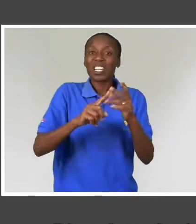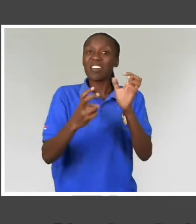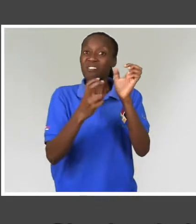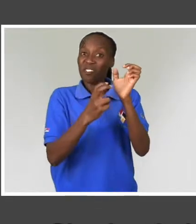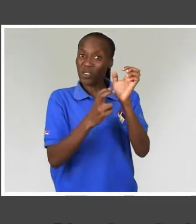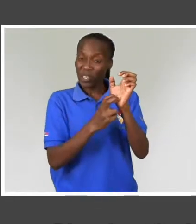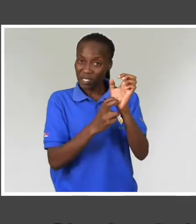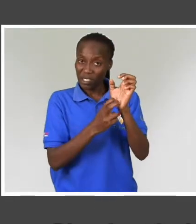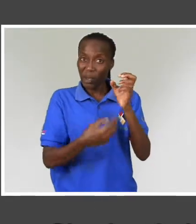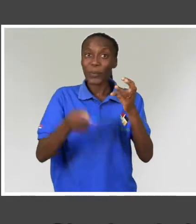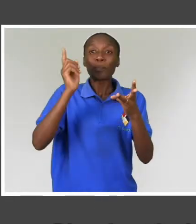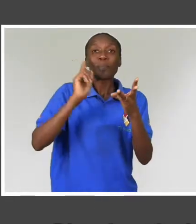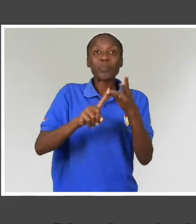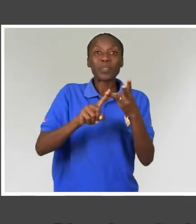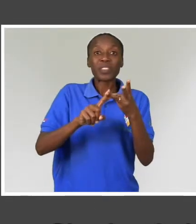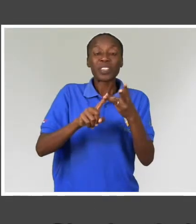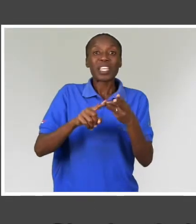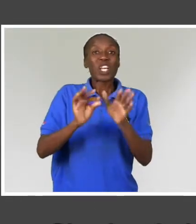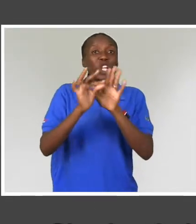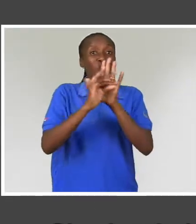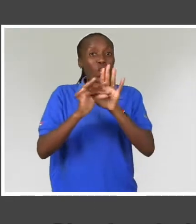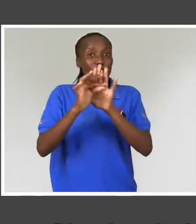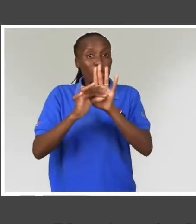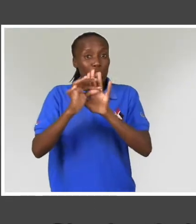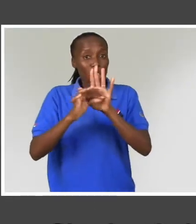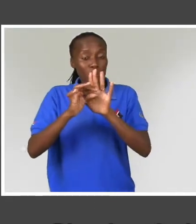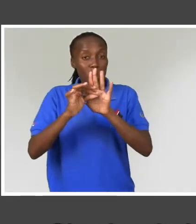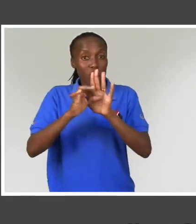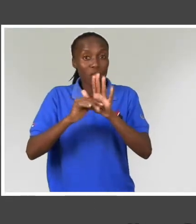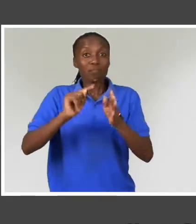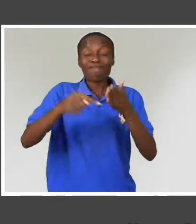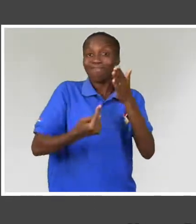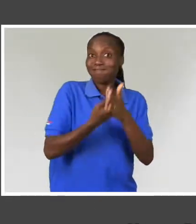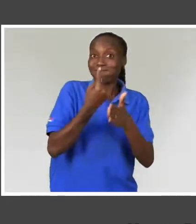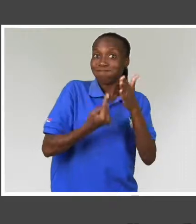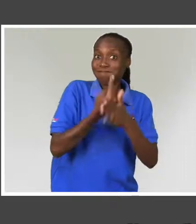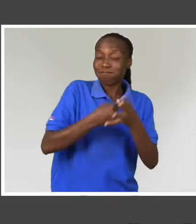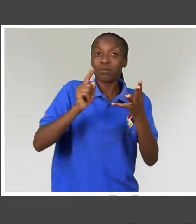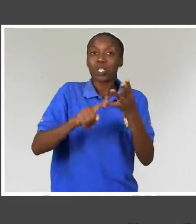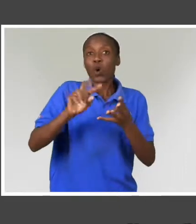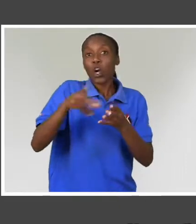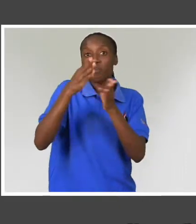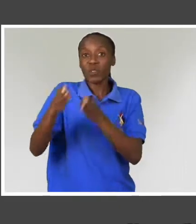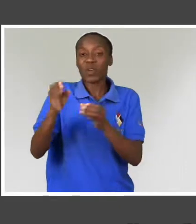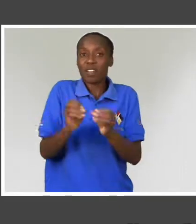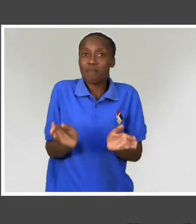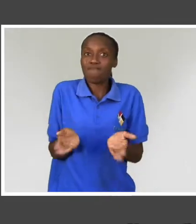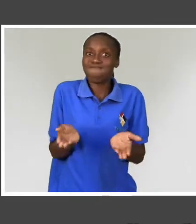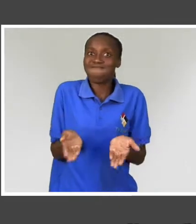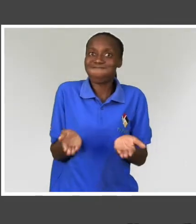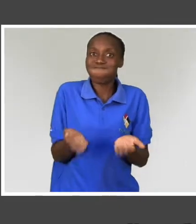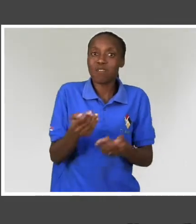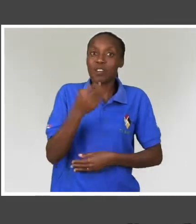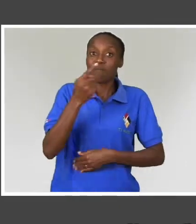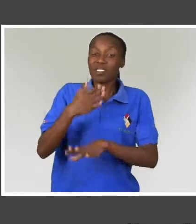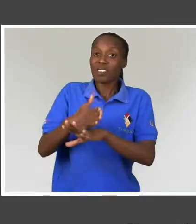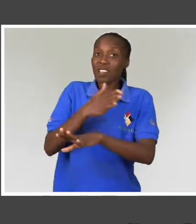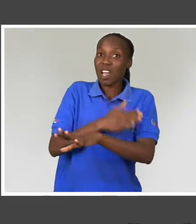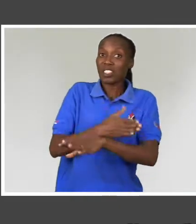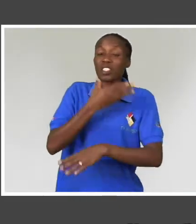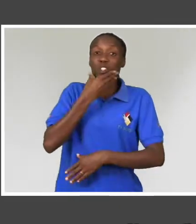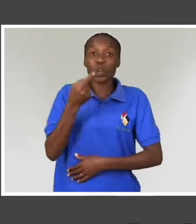assaltos, crimes de violação sexual, crimes de tráfico de droga, alguns até são coagidos a cometer esse tipo de crime.